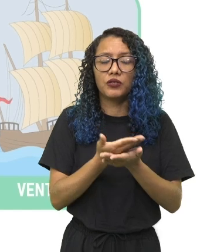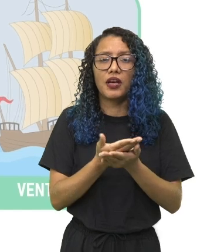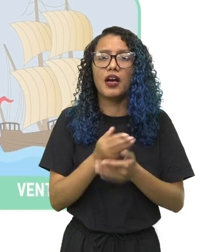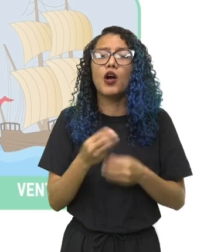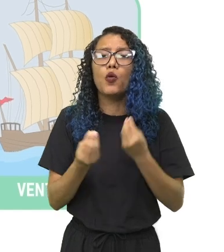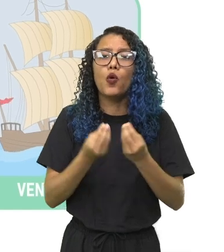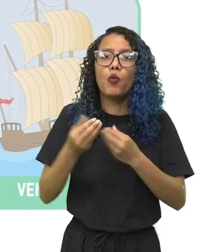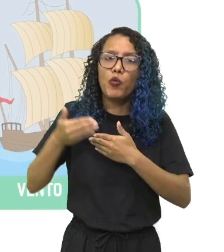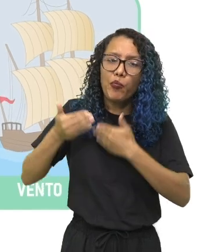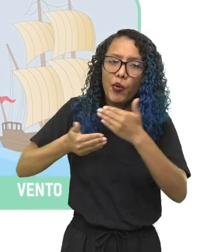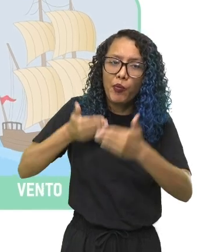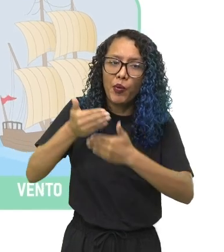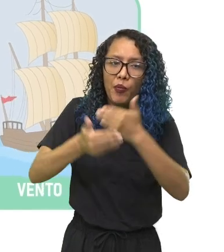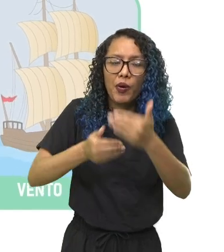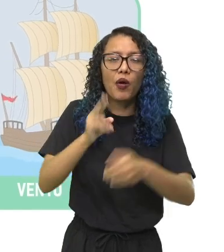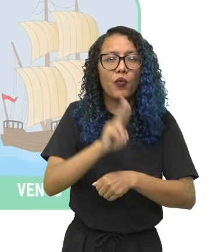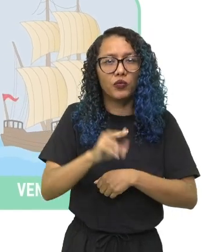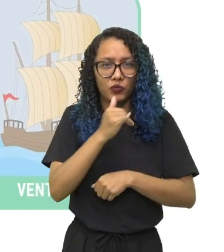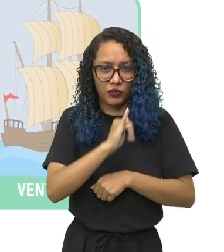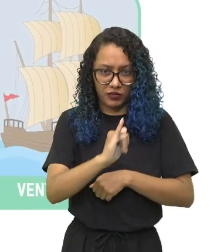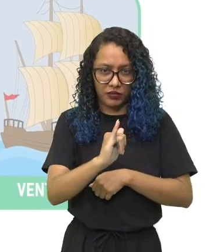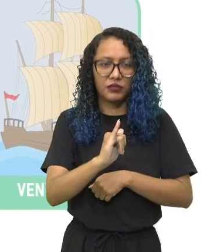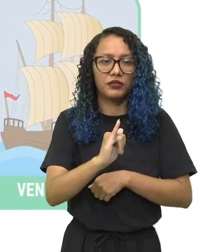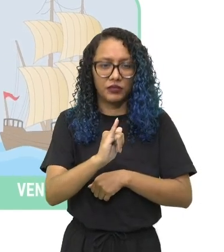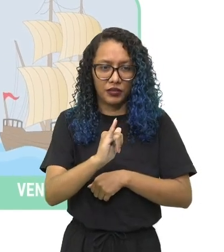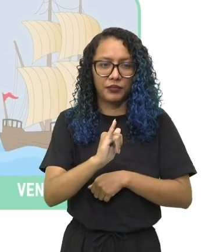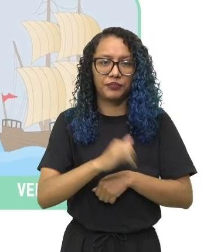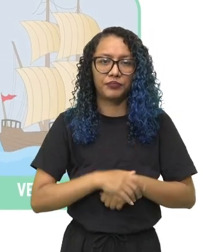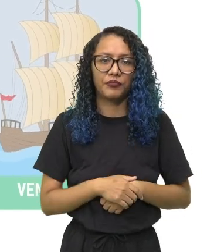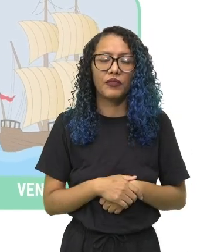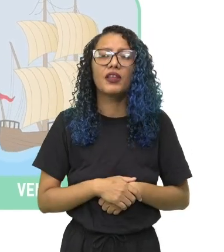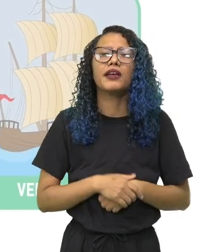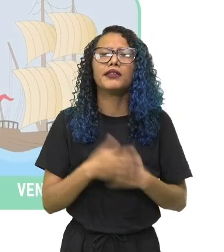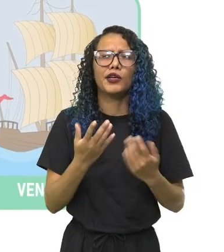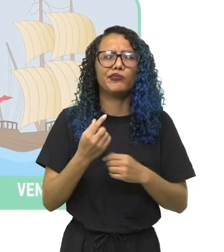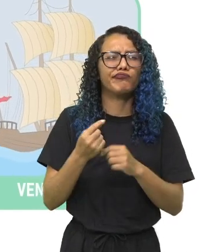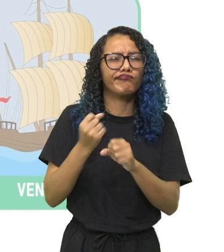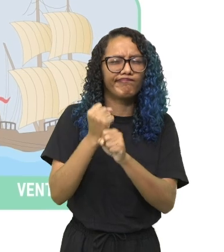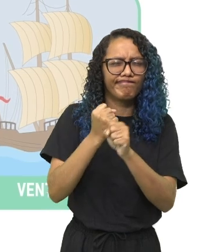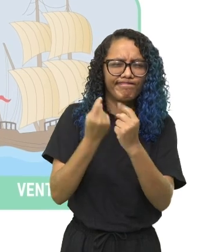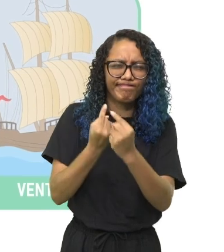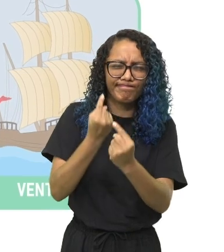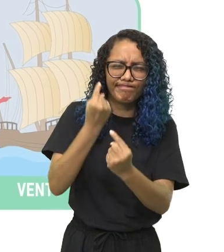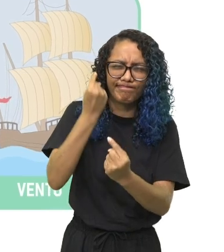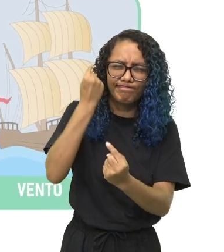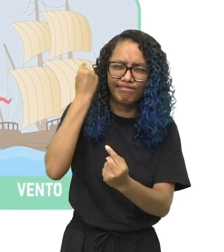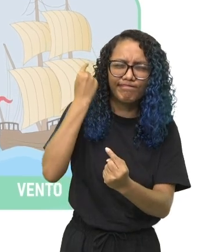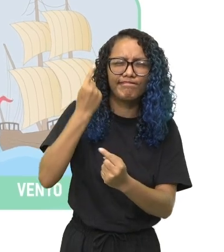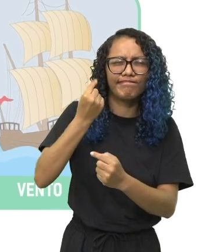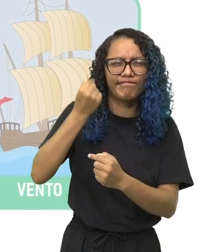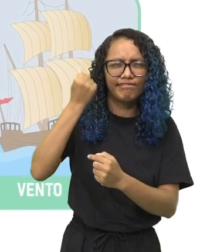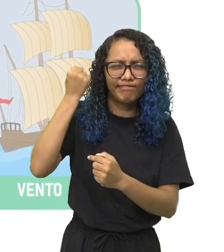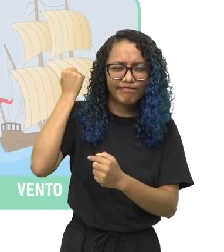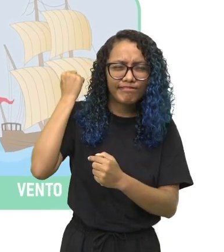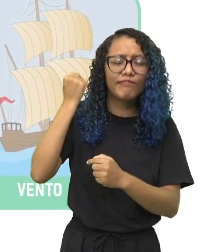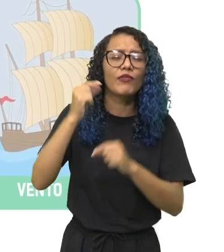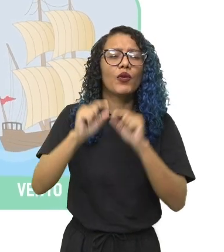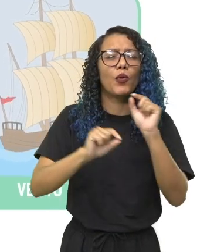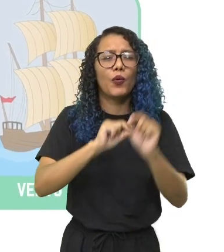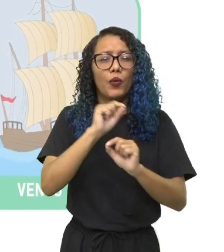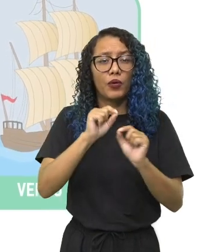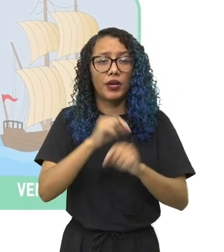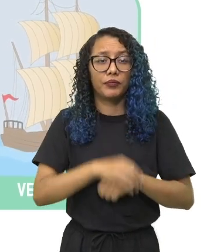uso de energia. Então, por muito tempo, né, nos primórdios, a força muscular